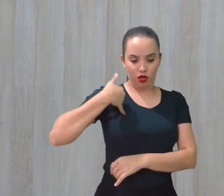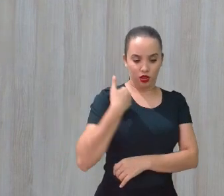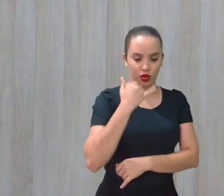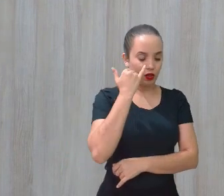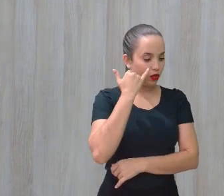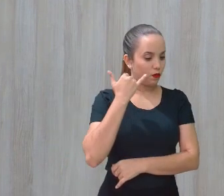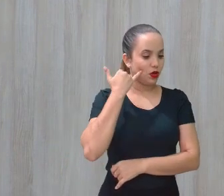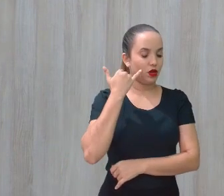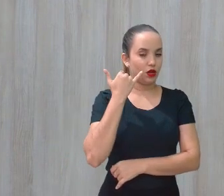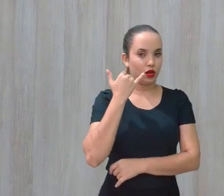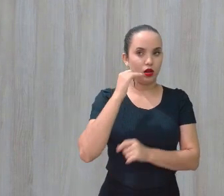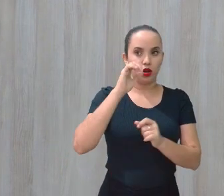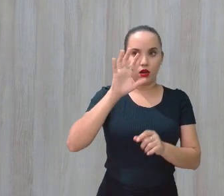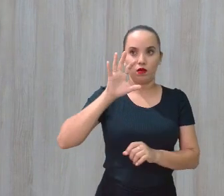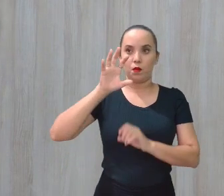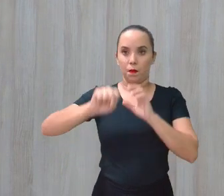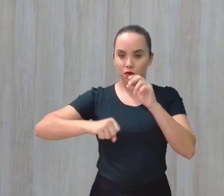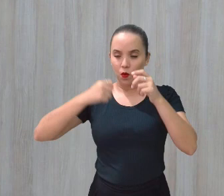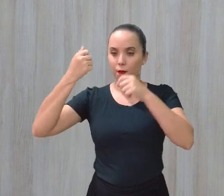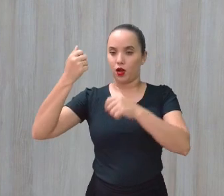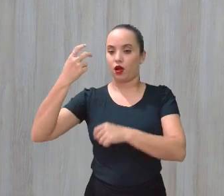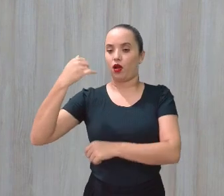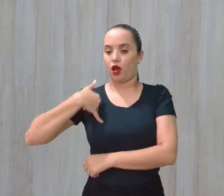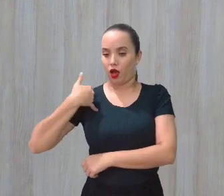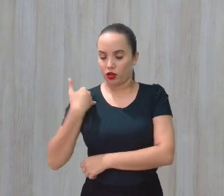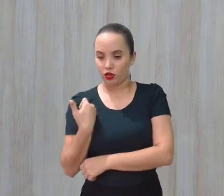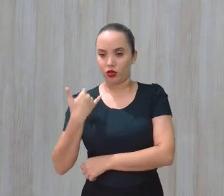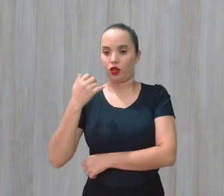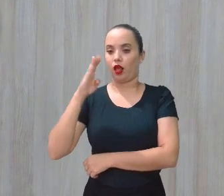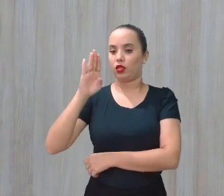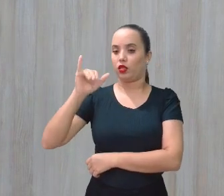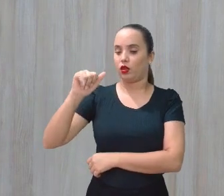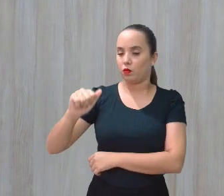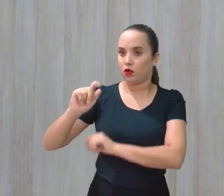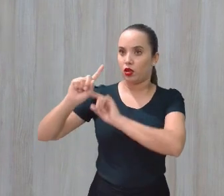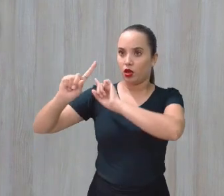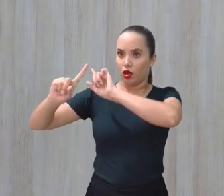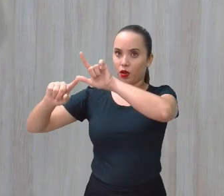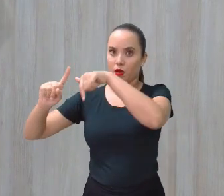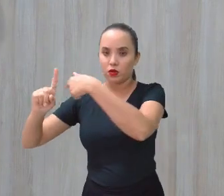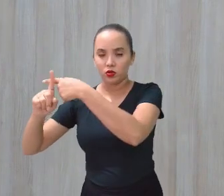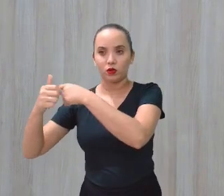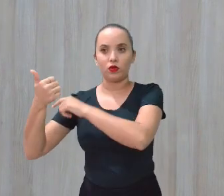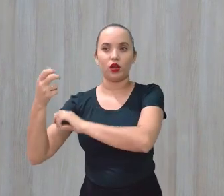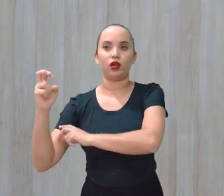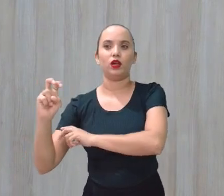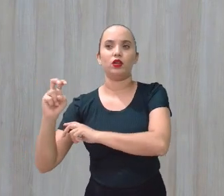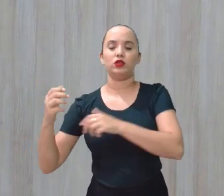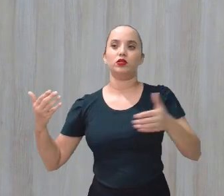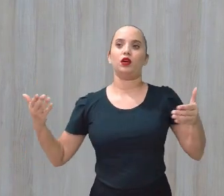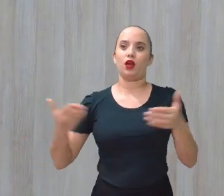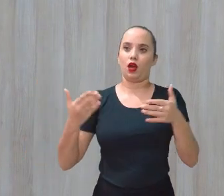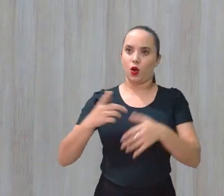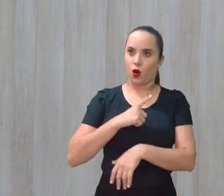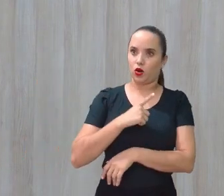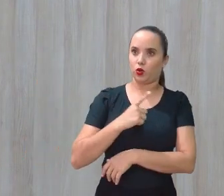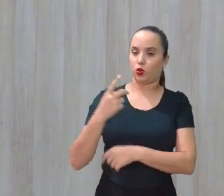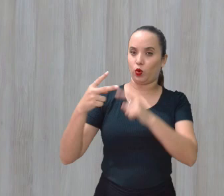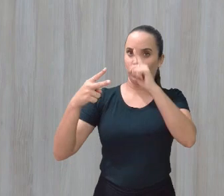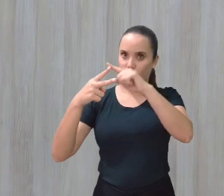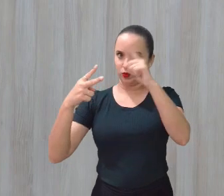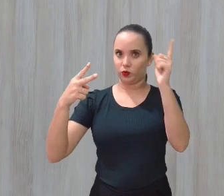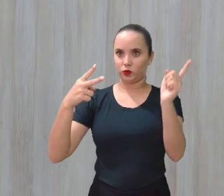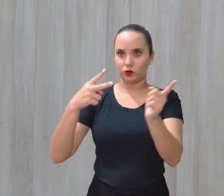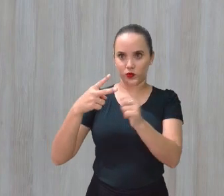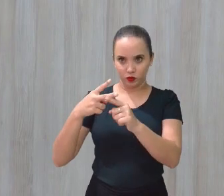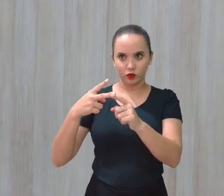pegar a idade de Bia e ainda somar 15 para que ela fique igual. Observa que agora eu vou ter duas situações, eu tenho um sistema